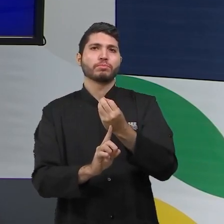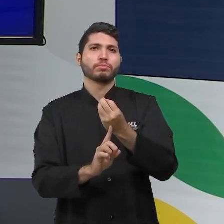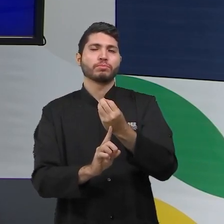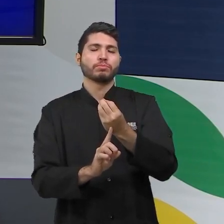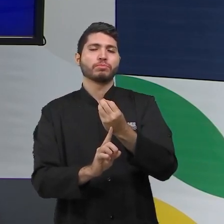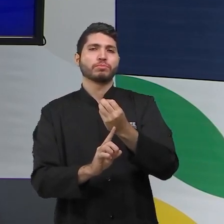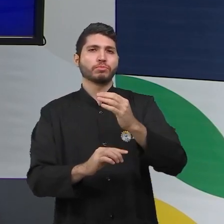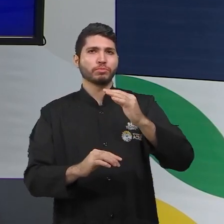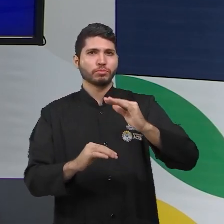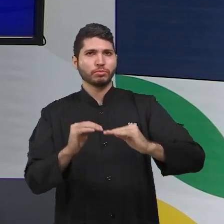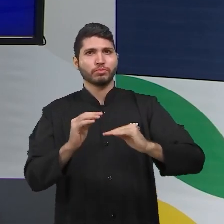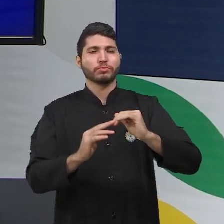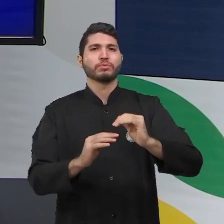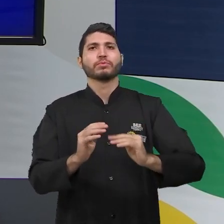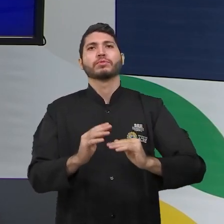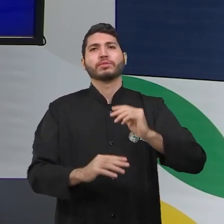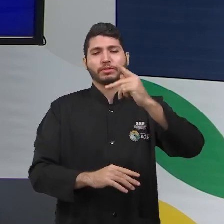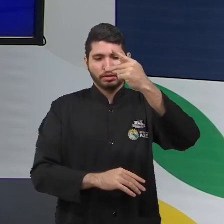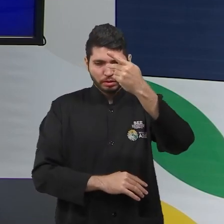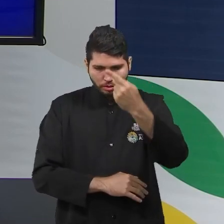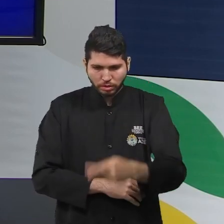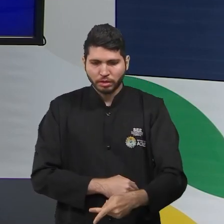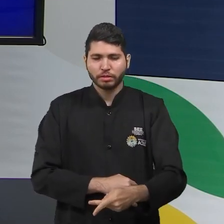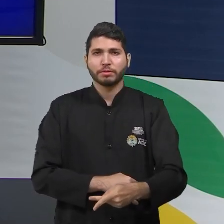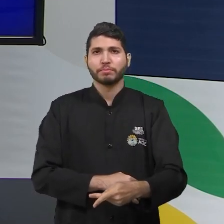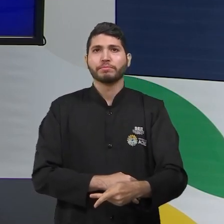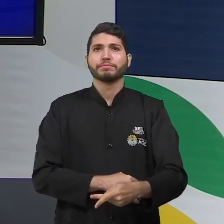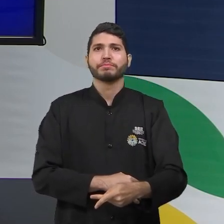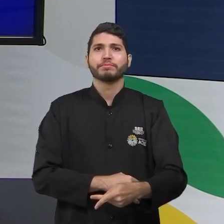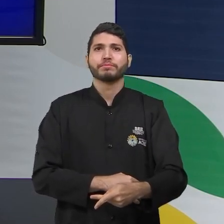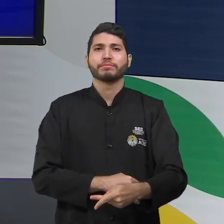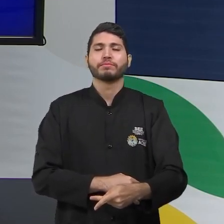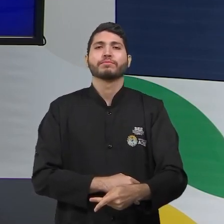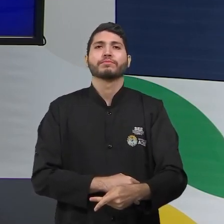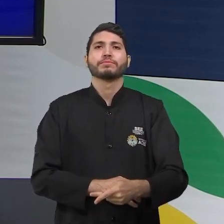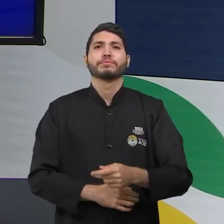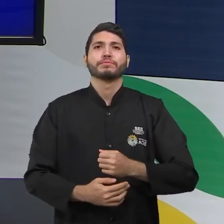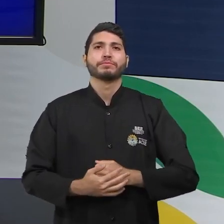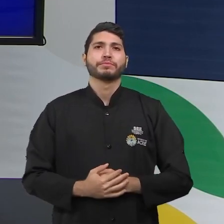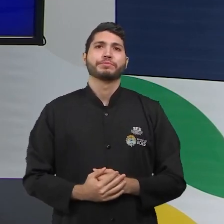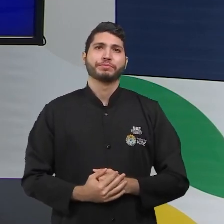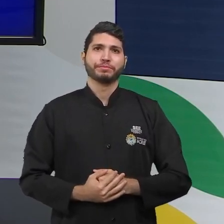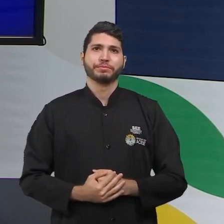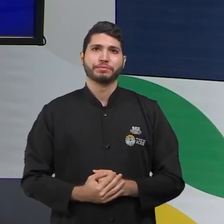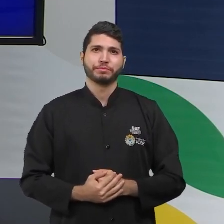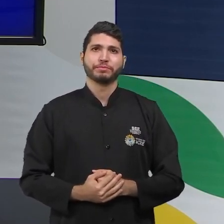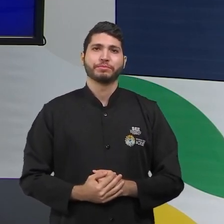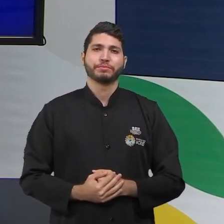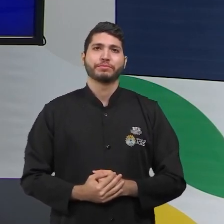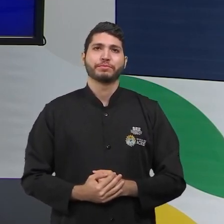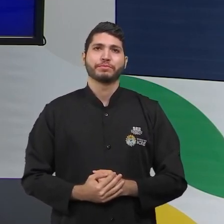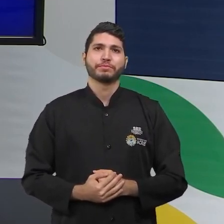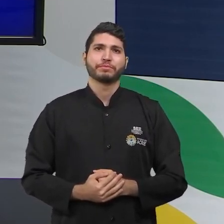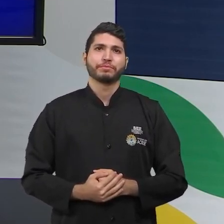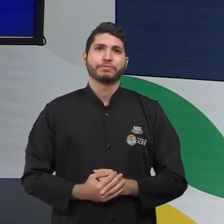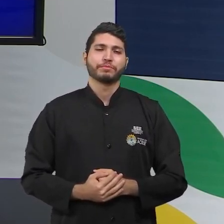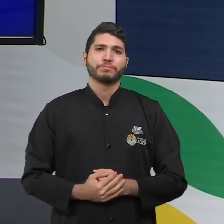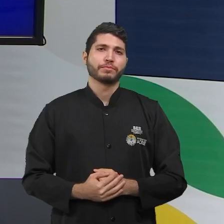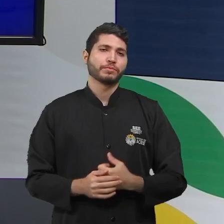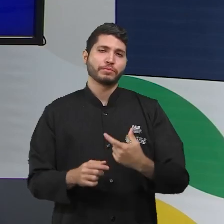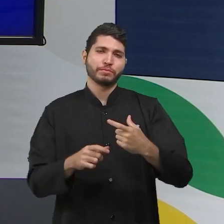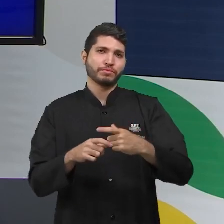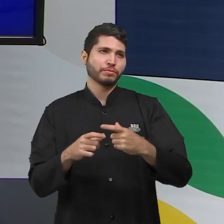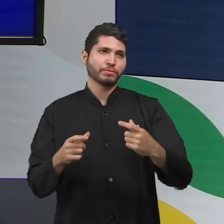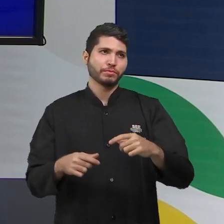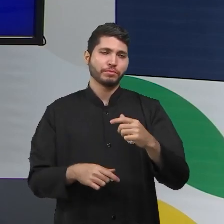à realidade da nossa região, do nosso estado, da nossa cidade. E assim na maioria das outras